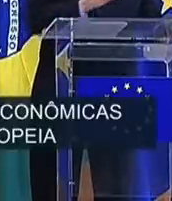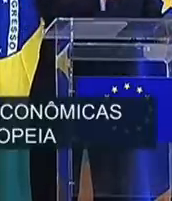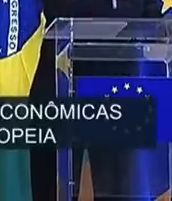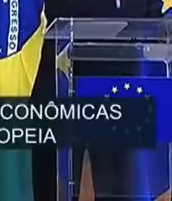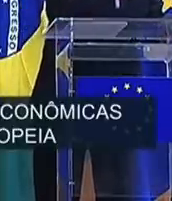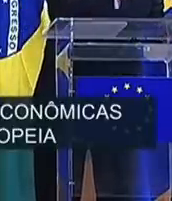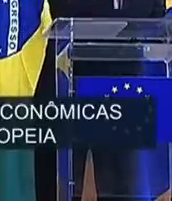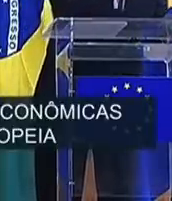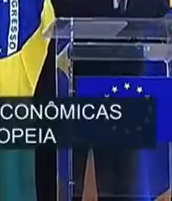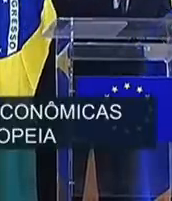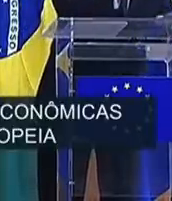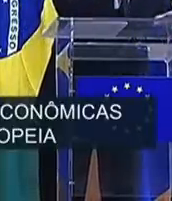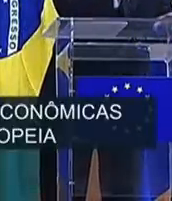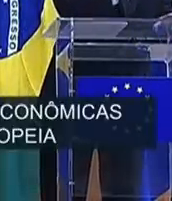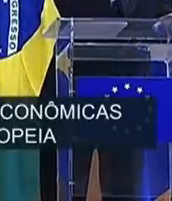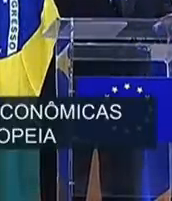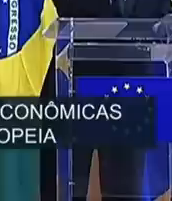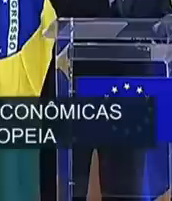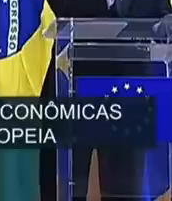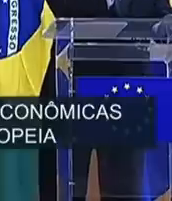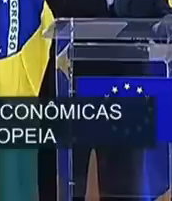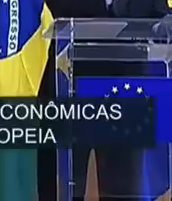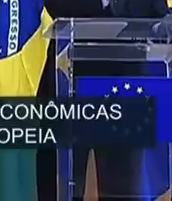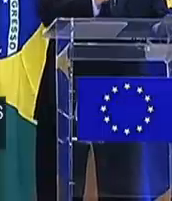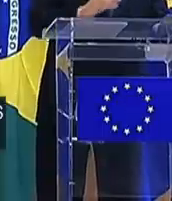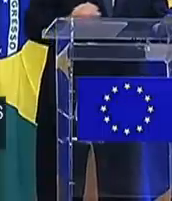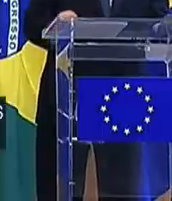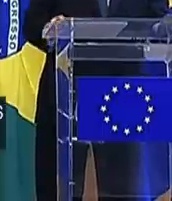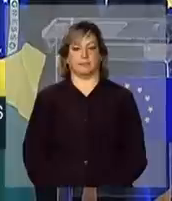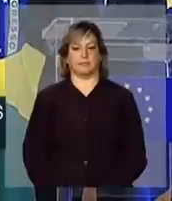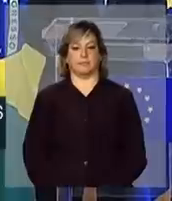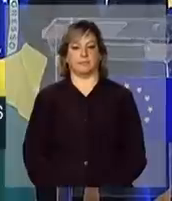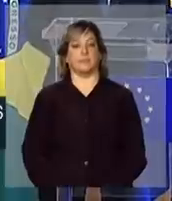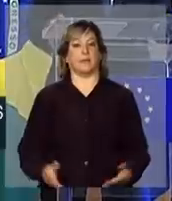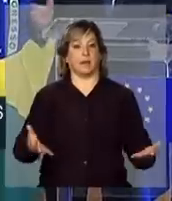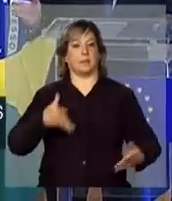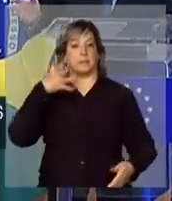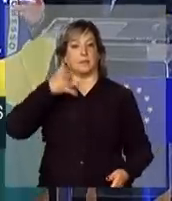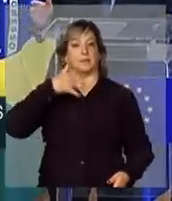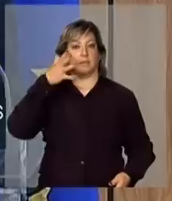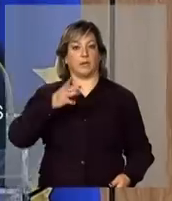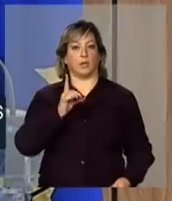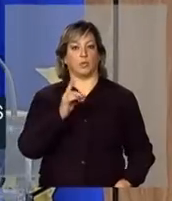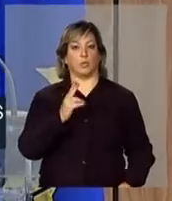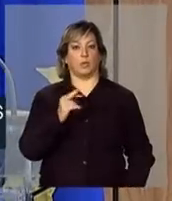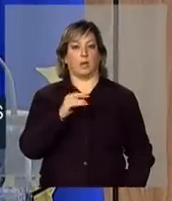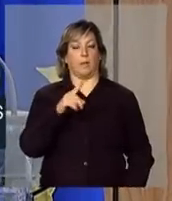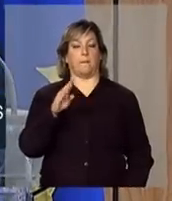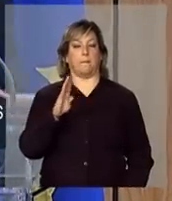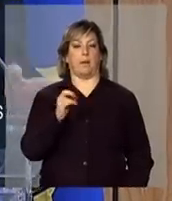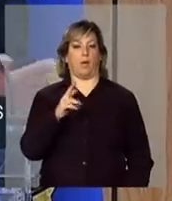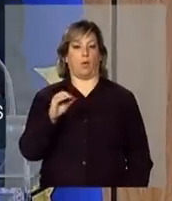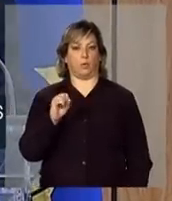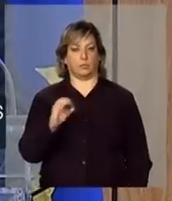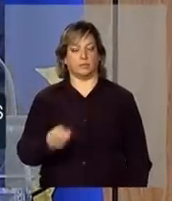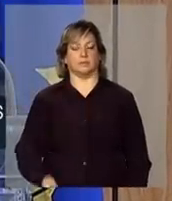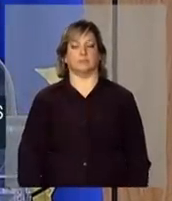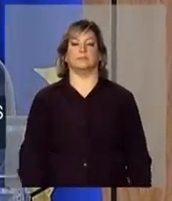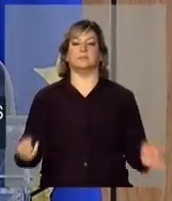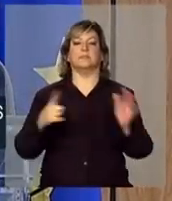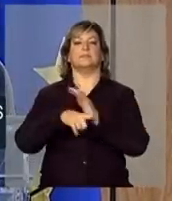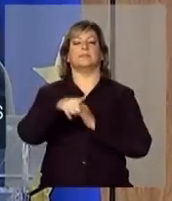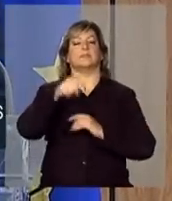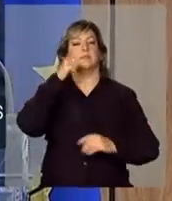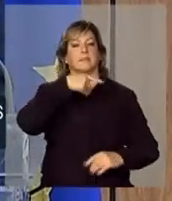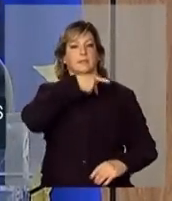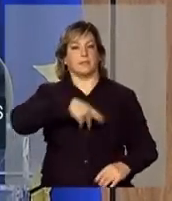Com a palavra, o Presidente da Comissão Europeia, José Manuel Durão Barroso. Senhora Presidenta, Excelências,